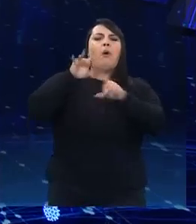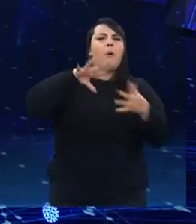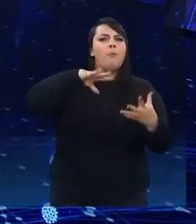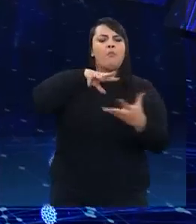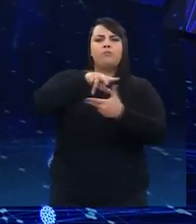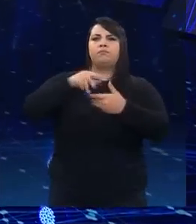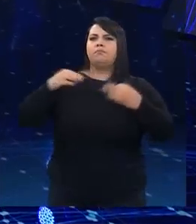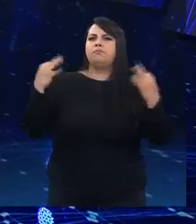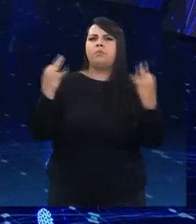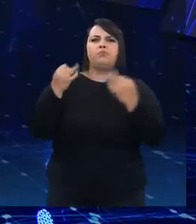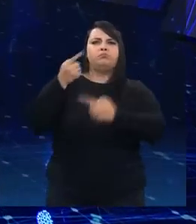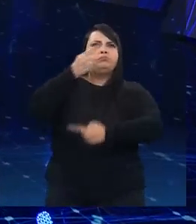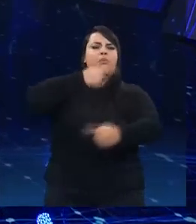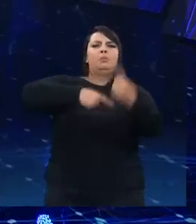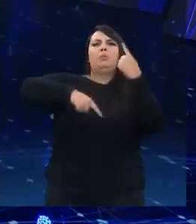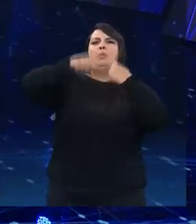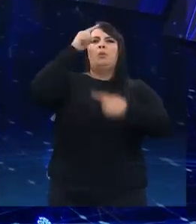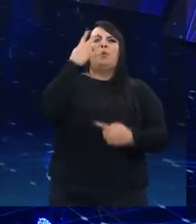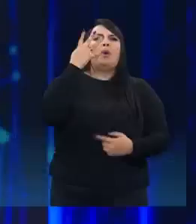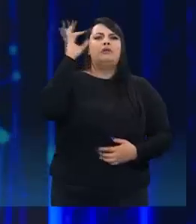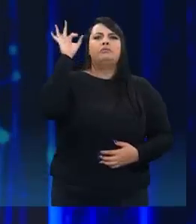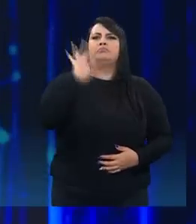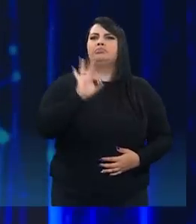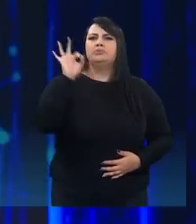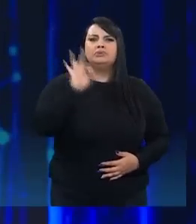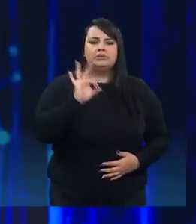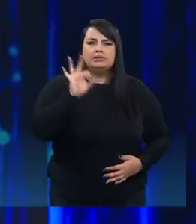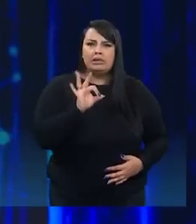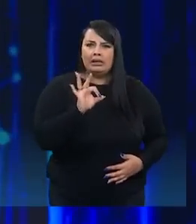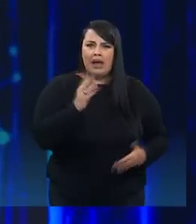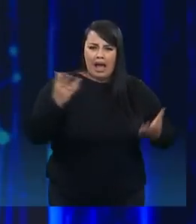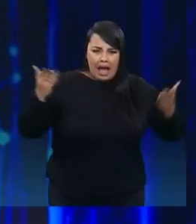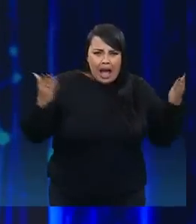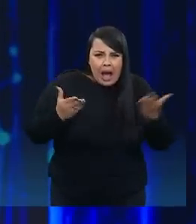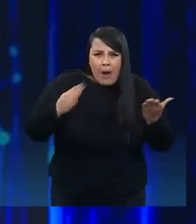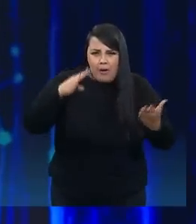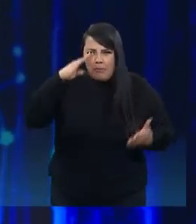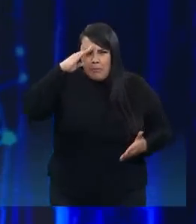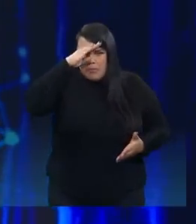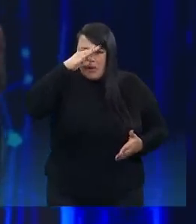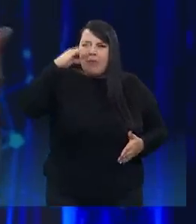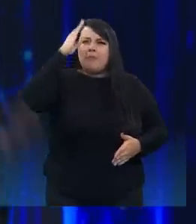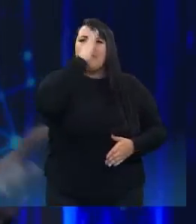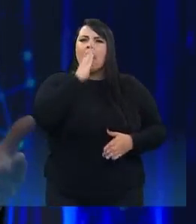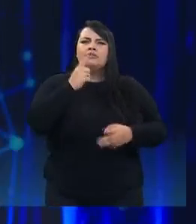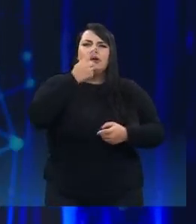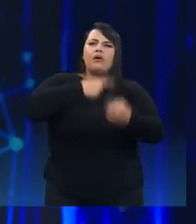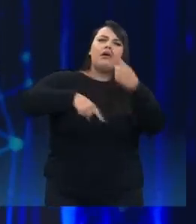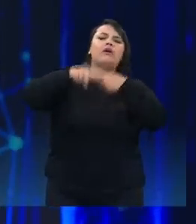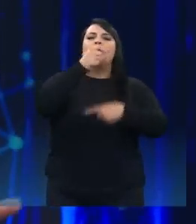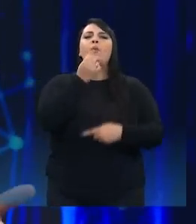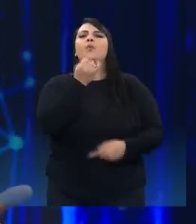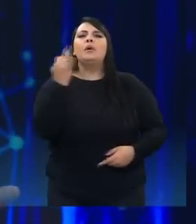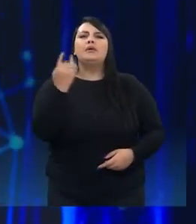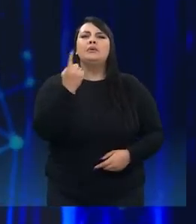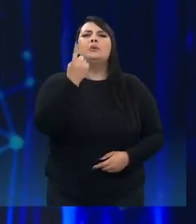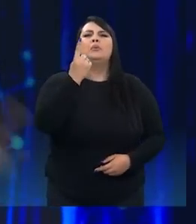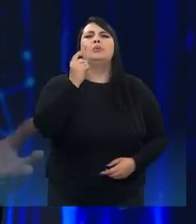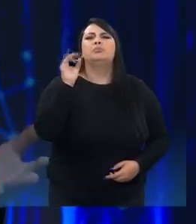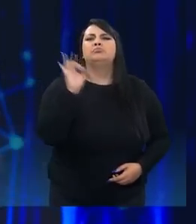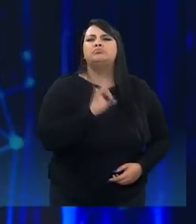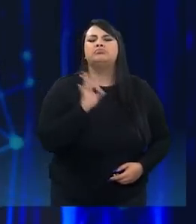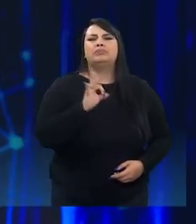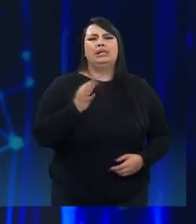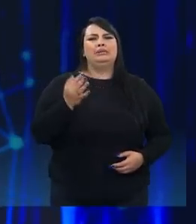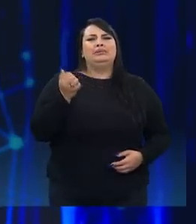2,5%. E agora o mundo cresce a 2% e o Brasil, no governo Bolsonaro, cresce a 1%. Não existe geração de emprego crescendo 1%